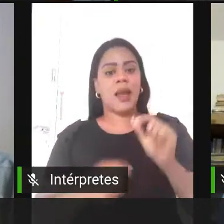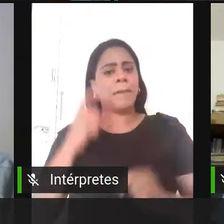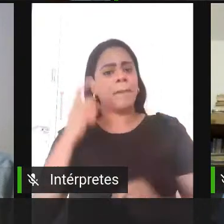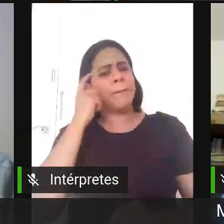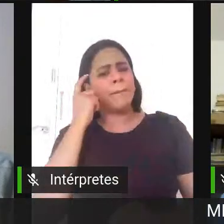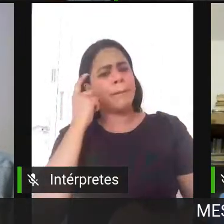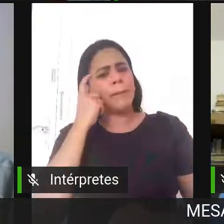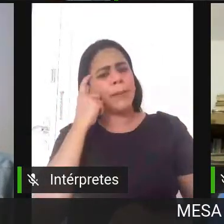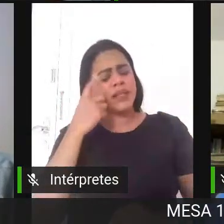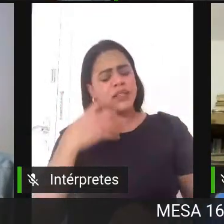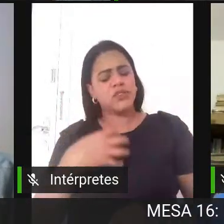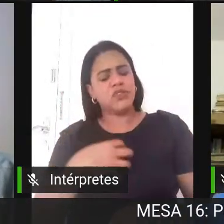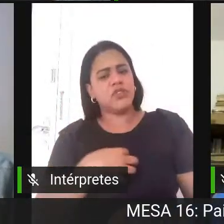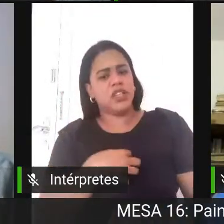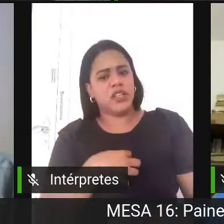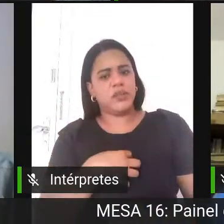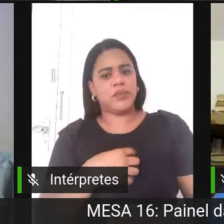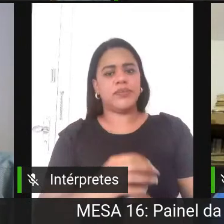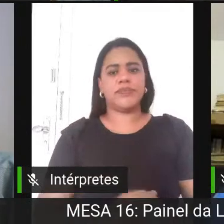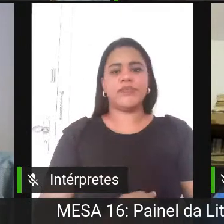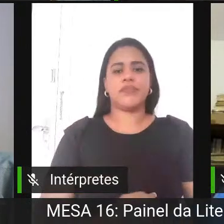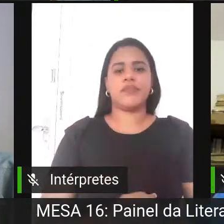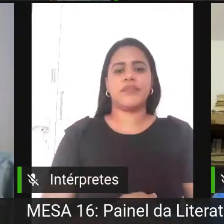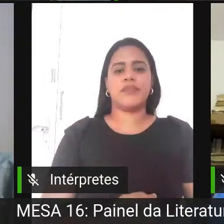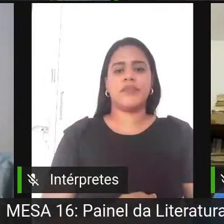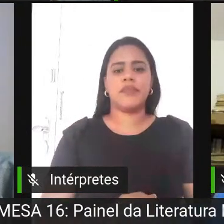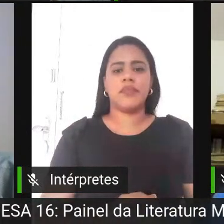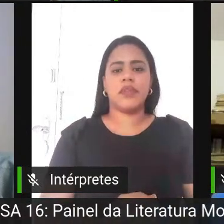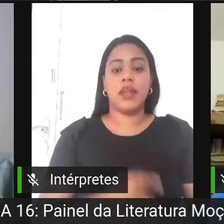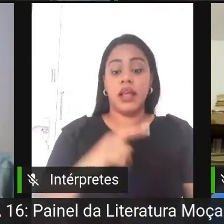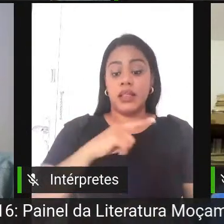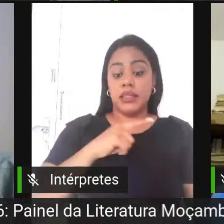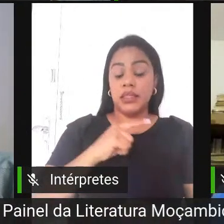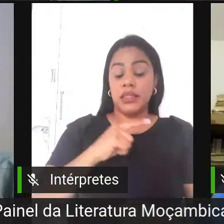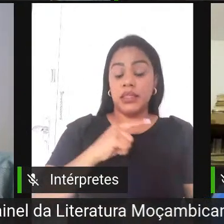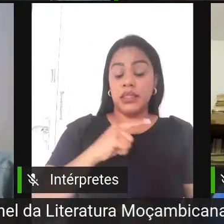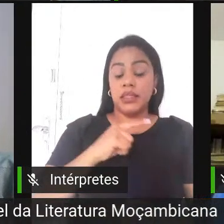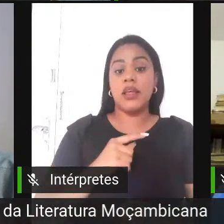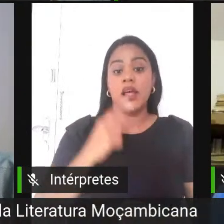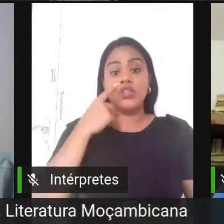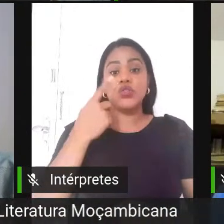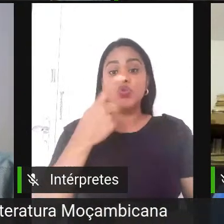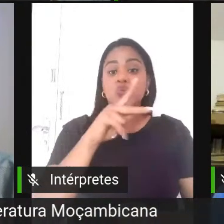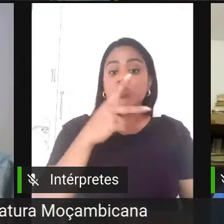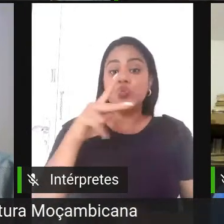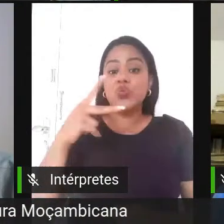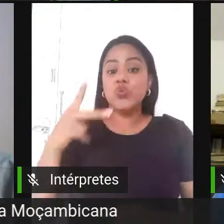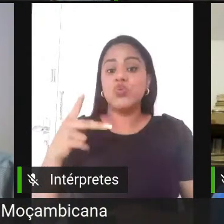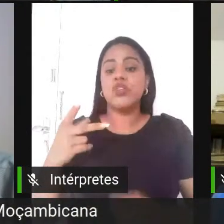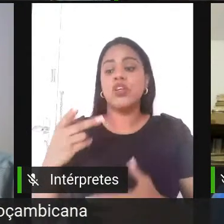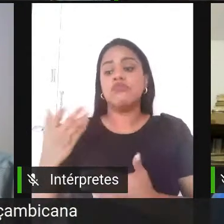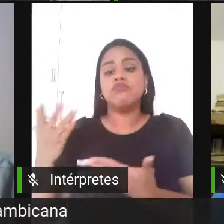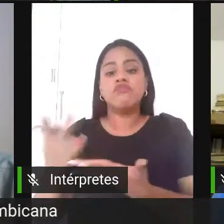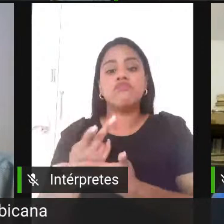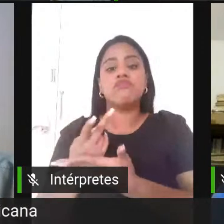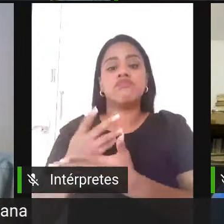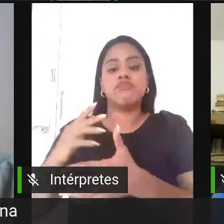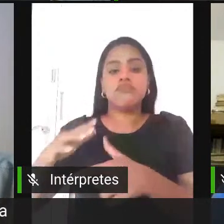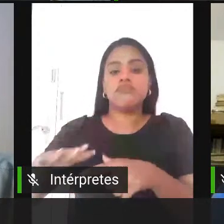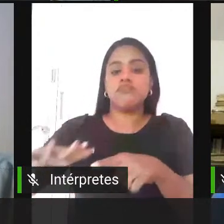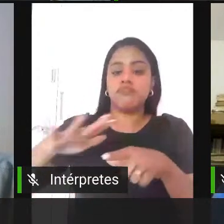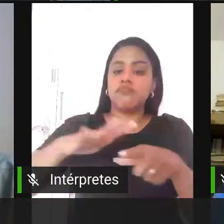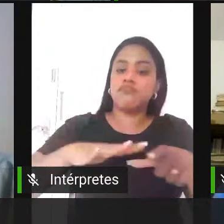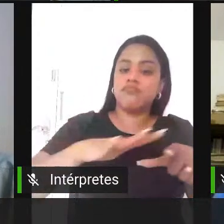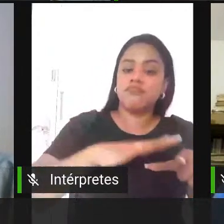e as suas circunstâncias. Por isso mesmo, a pergunta que eu coloco é mesmo esta, a todos, e vou começar